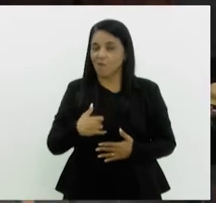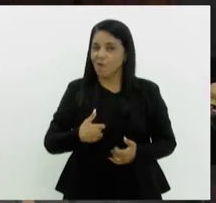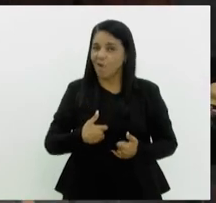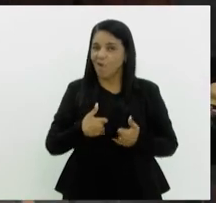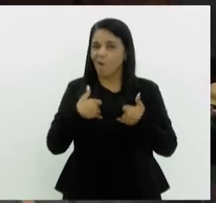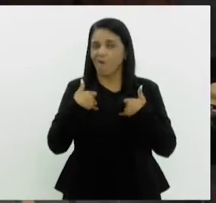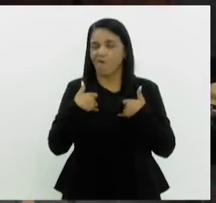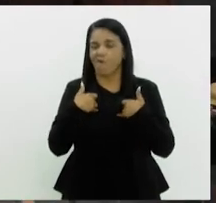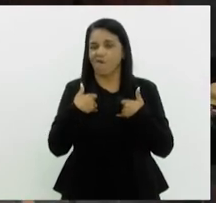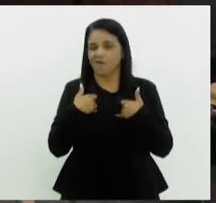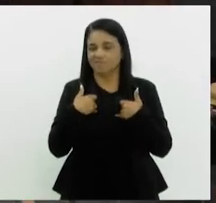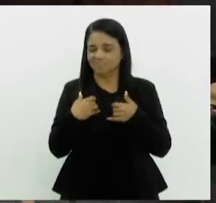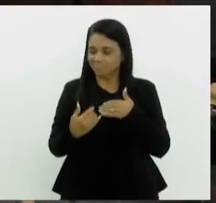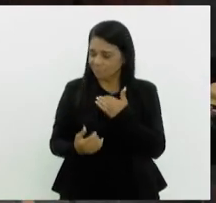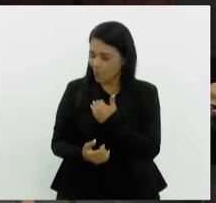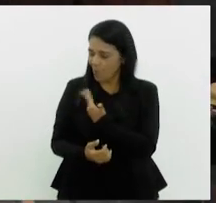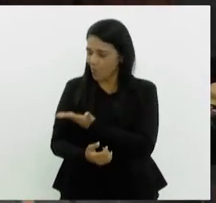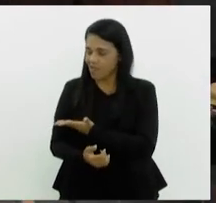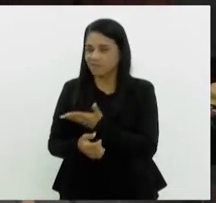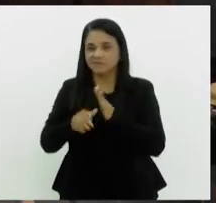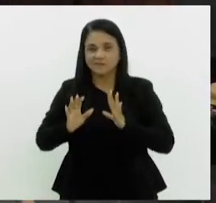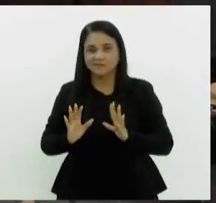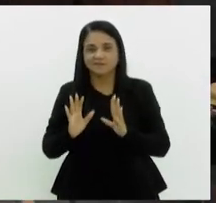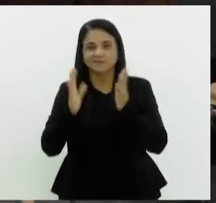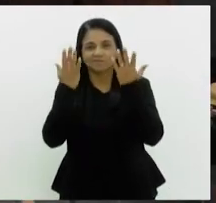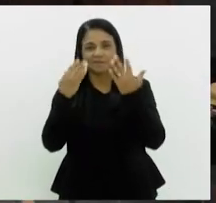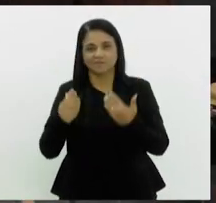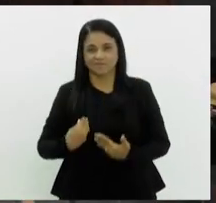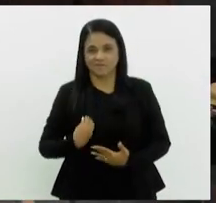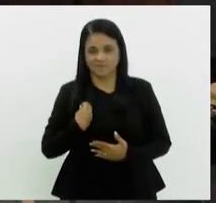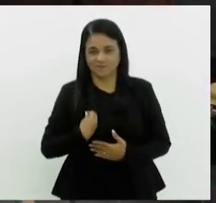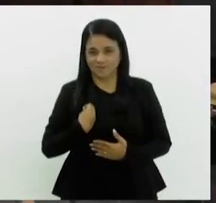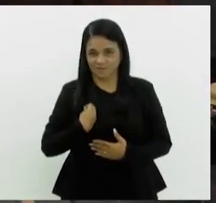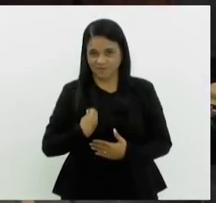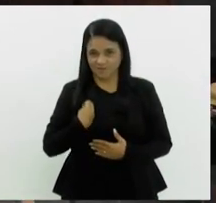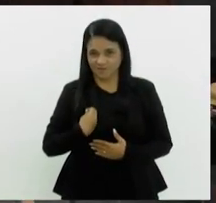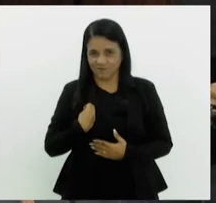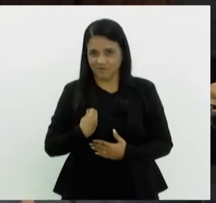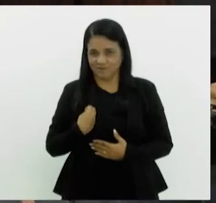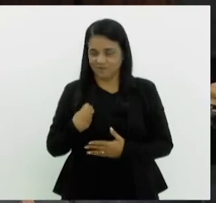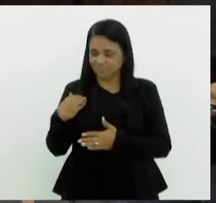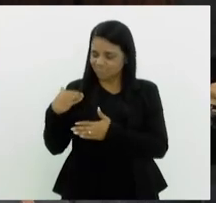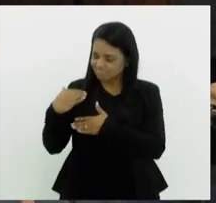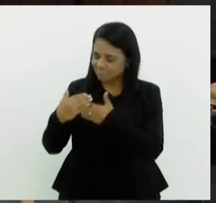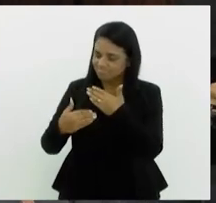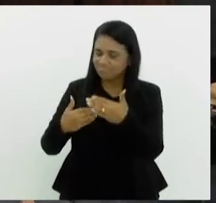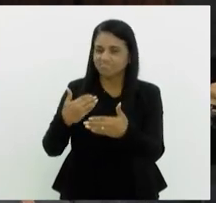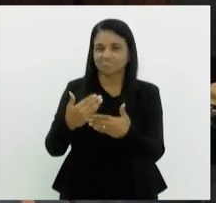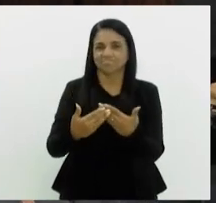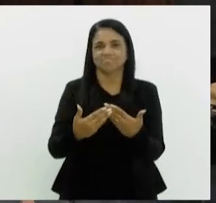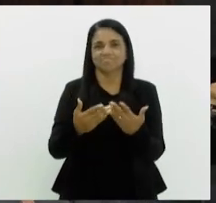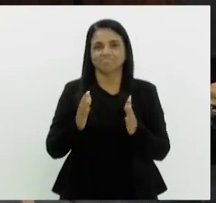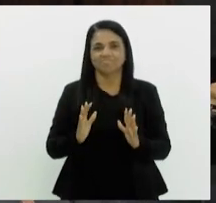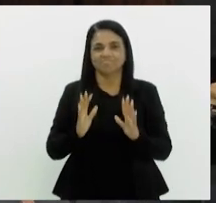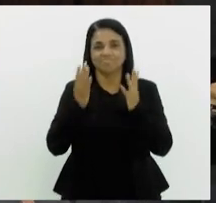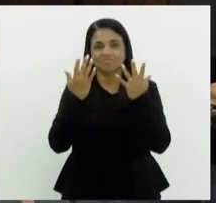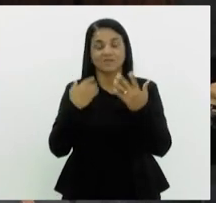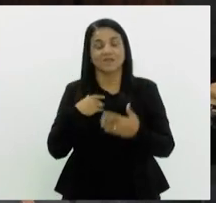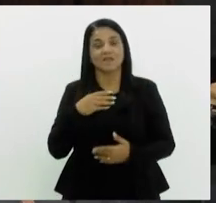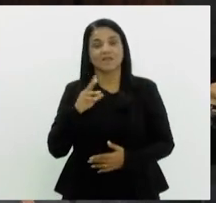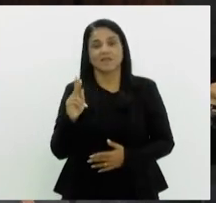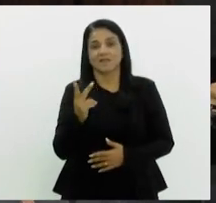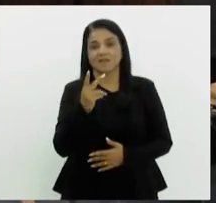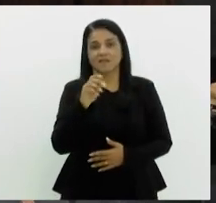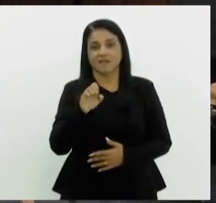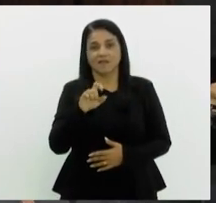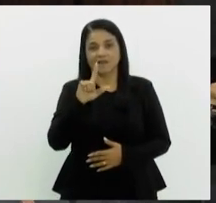do seu lado, poder celebrar a sua vida e toda a sua construção. Helena Teodoro